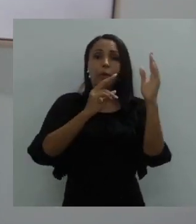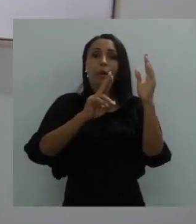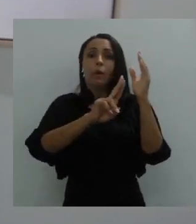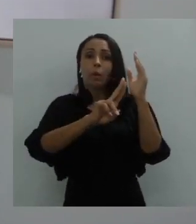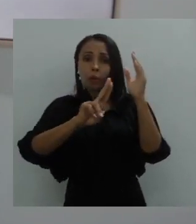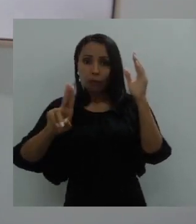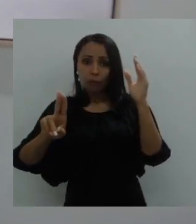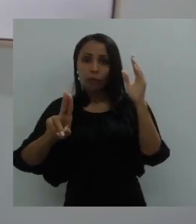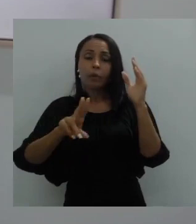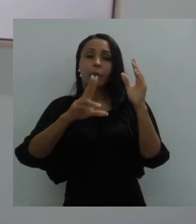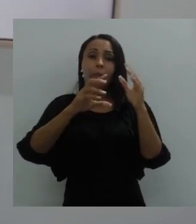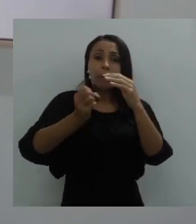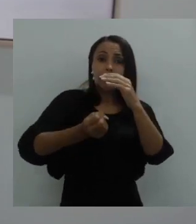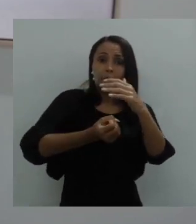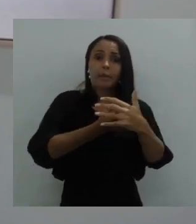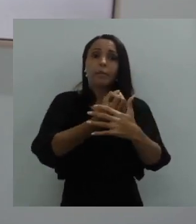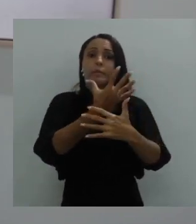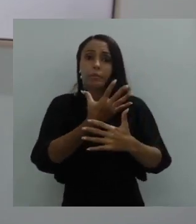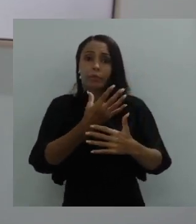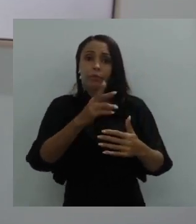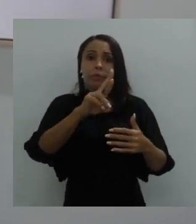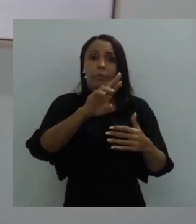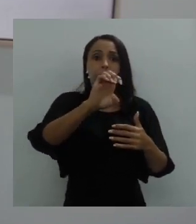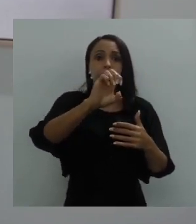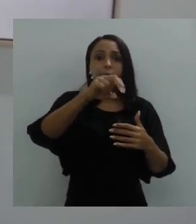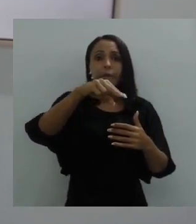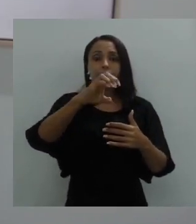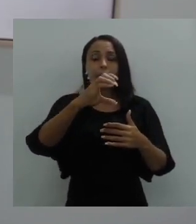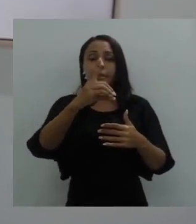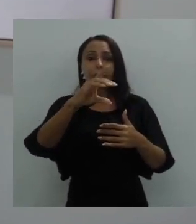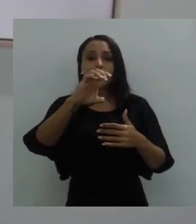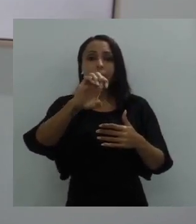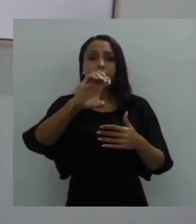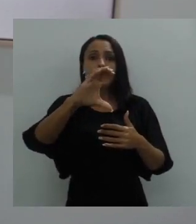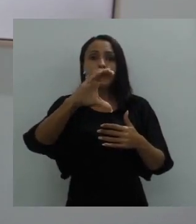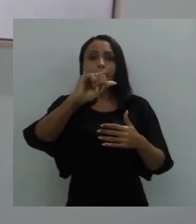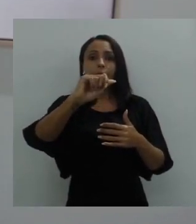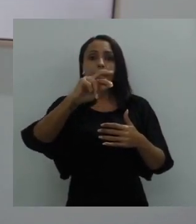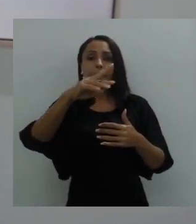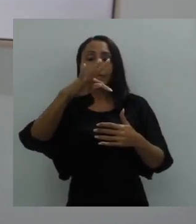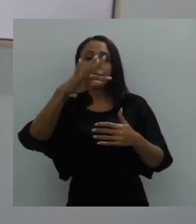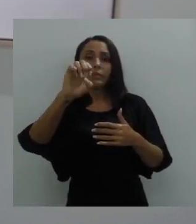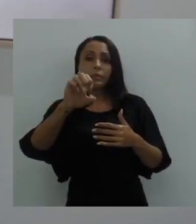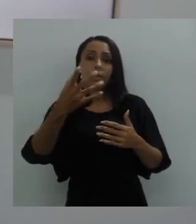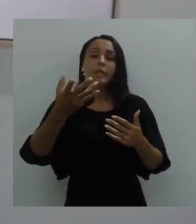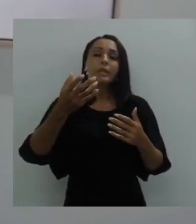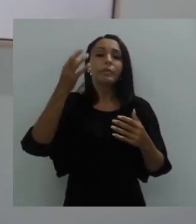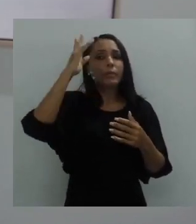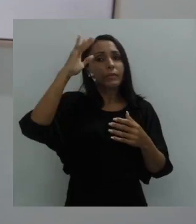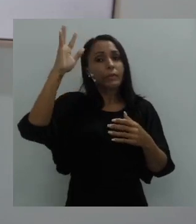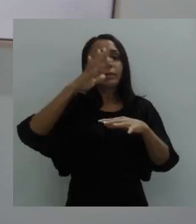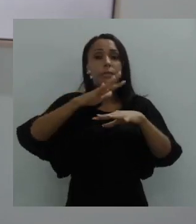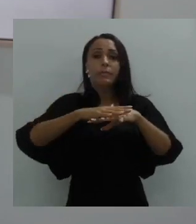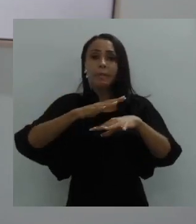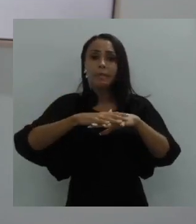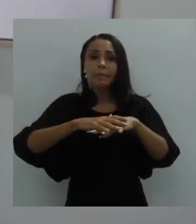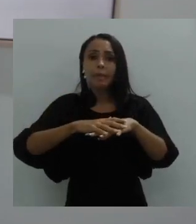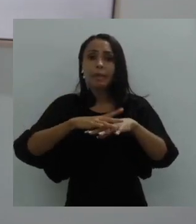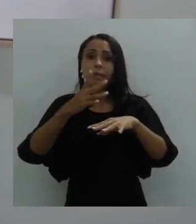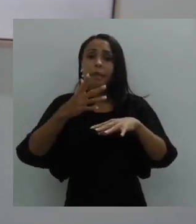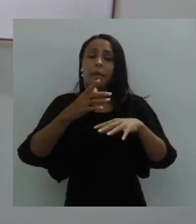plano cartesiano vem do René Descartes, que foi um filósofo e também um matemático. Foi dele que deu